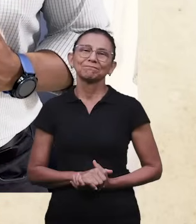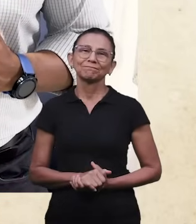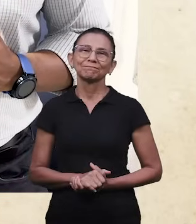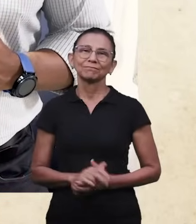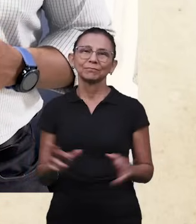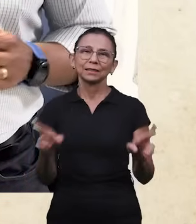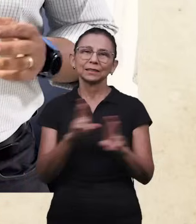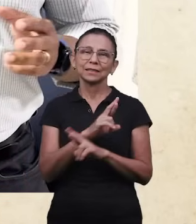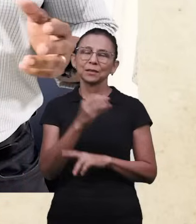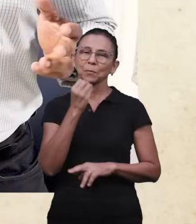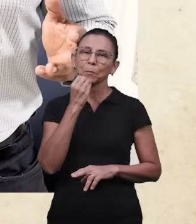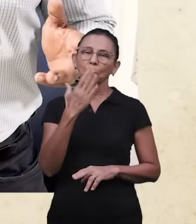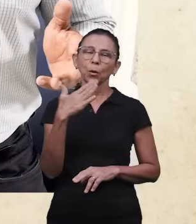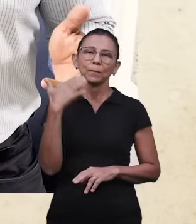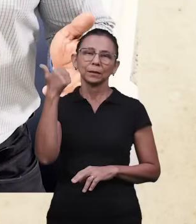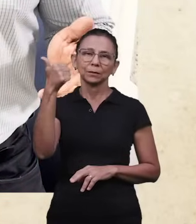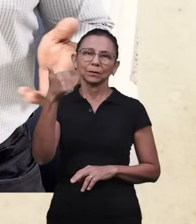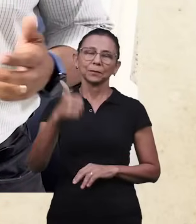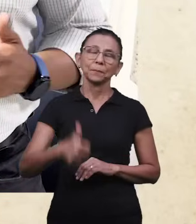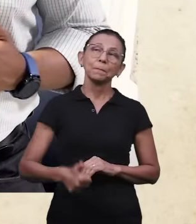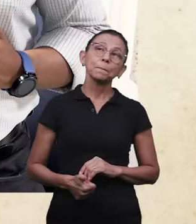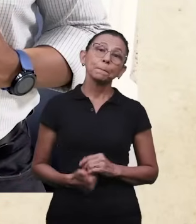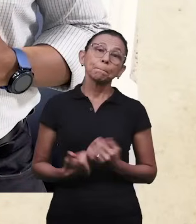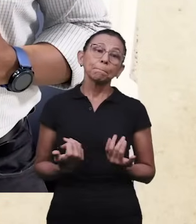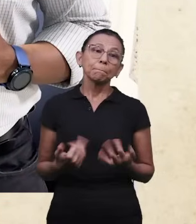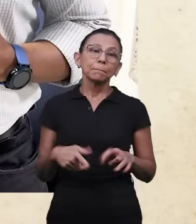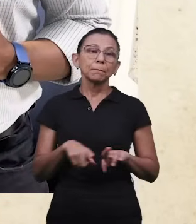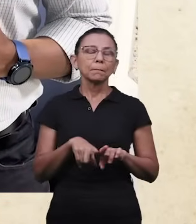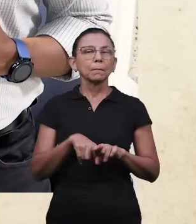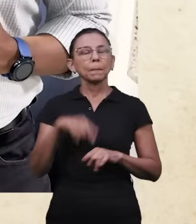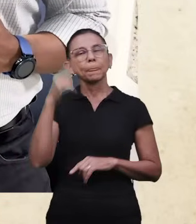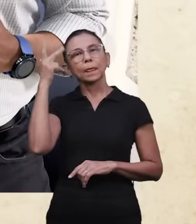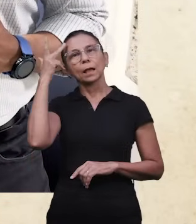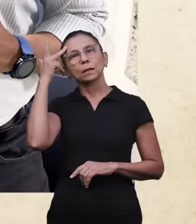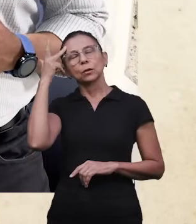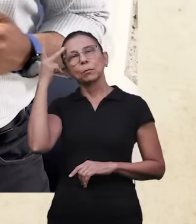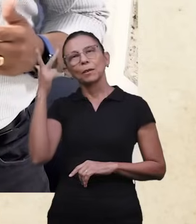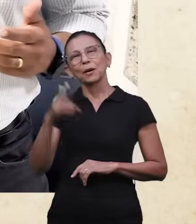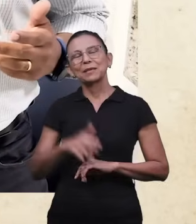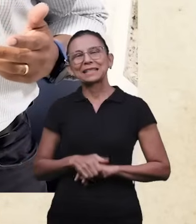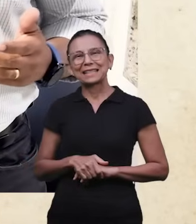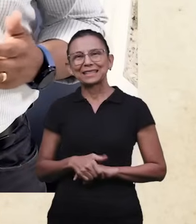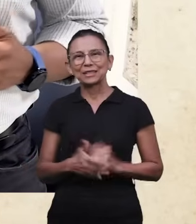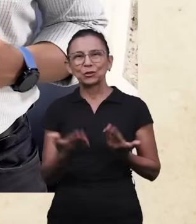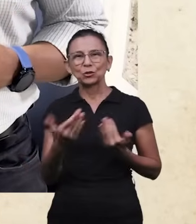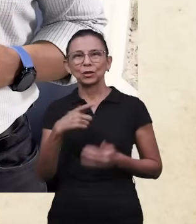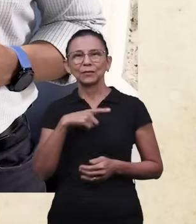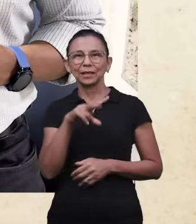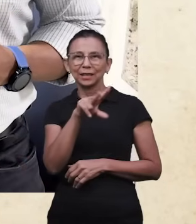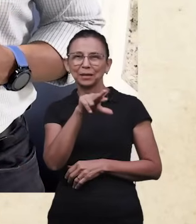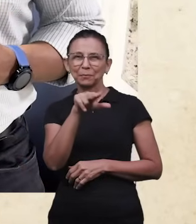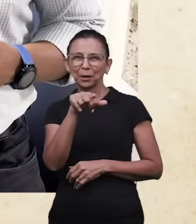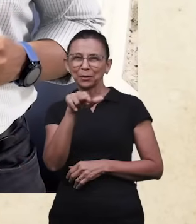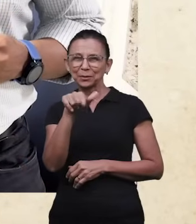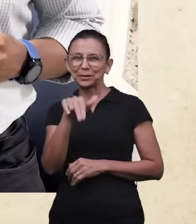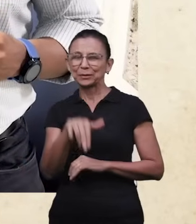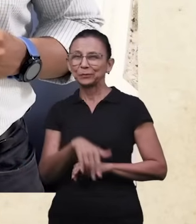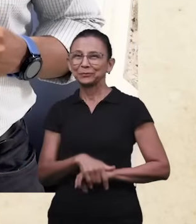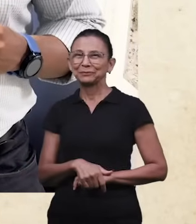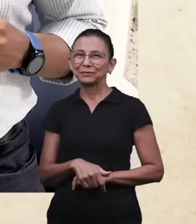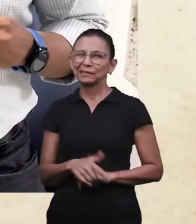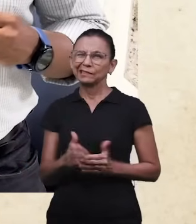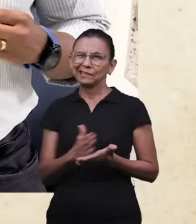dentro do lar. Agora, é comum o jovem, quando ele tem irmãos, que às